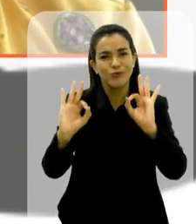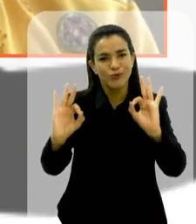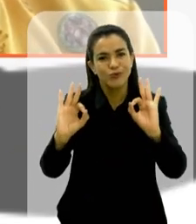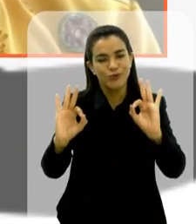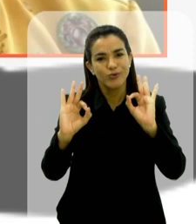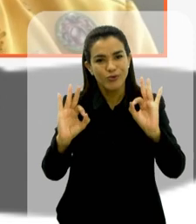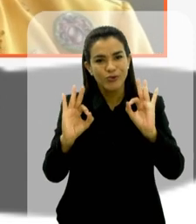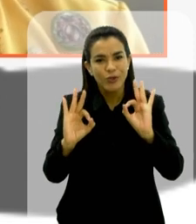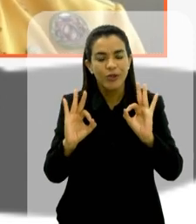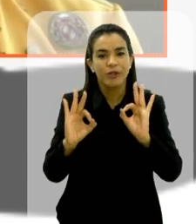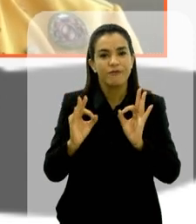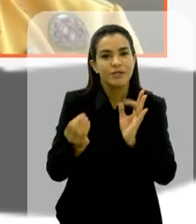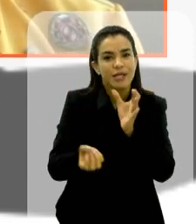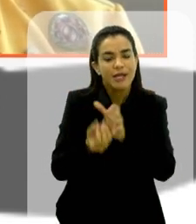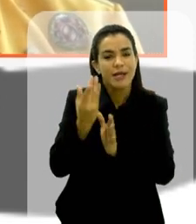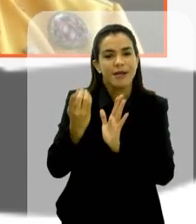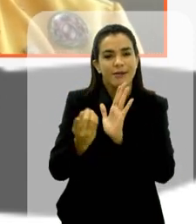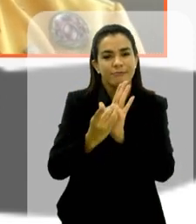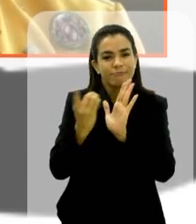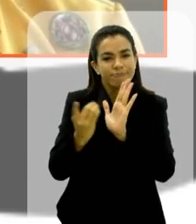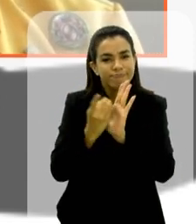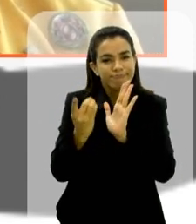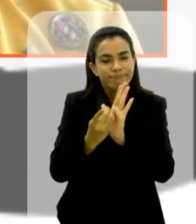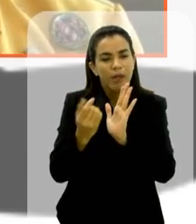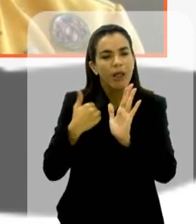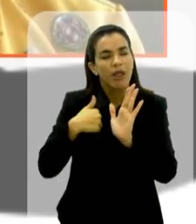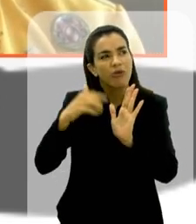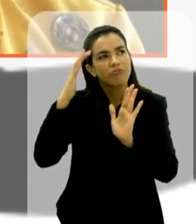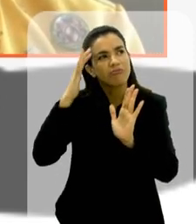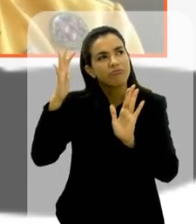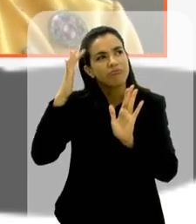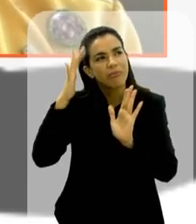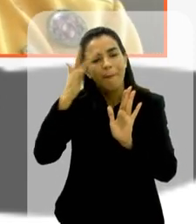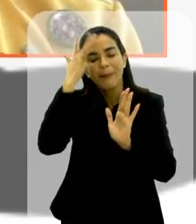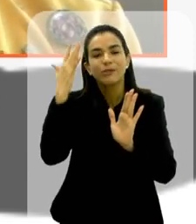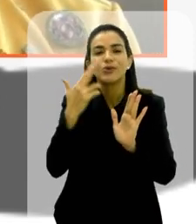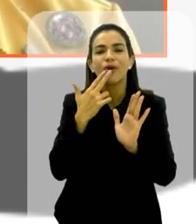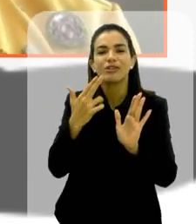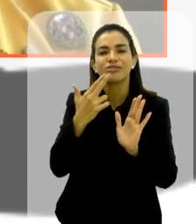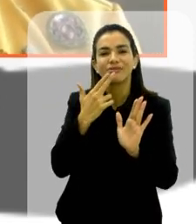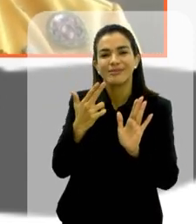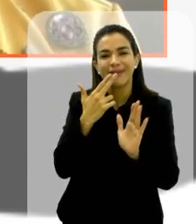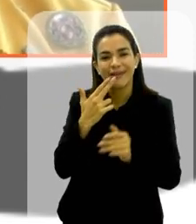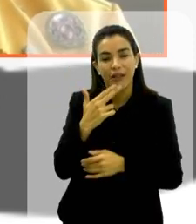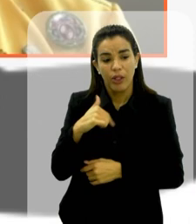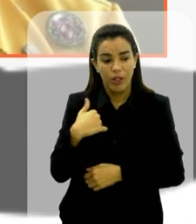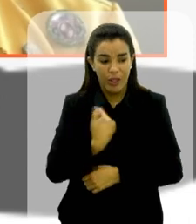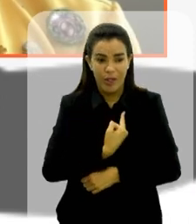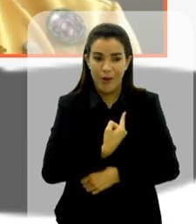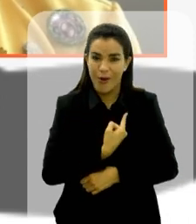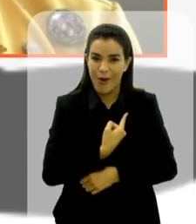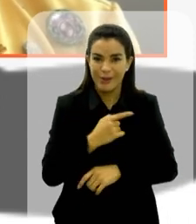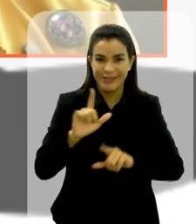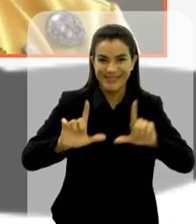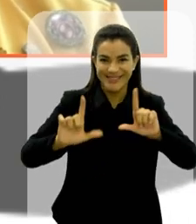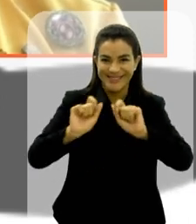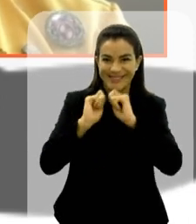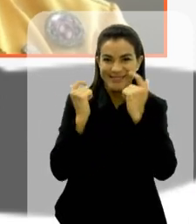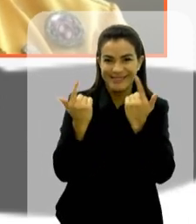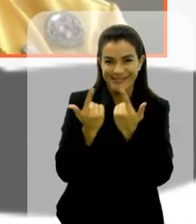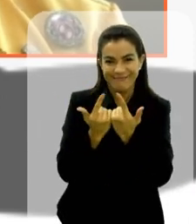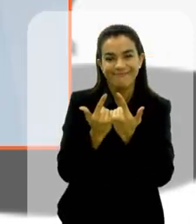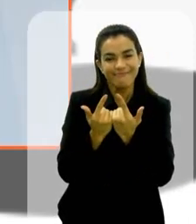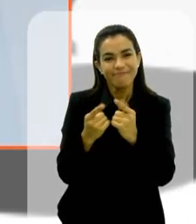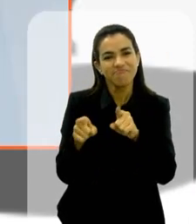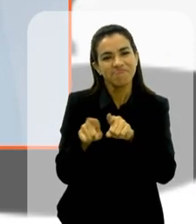mais incrível você ter feito esse dicionário, porque me passa pela cabeça os estrangeiros, né? Nós aqui da TV